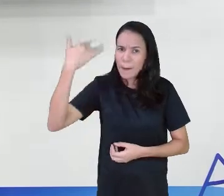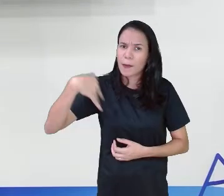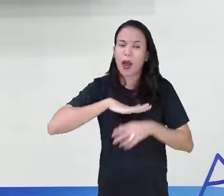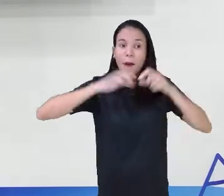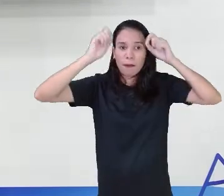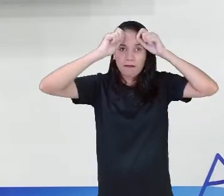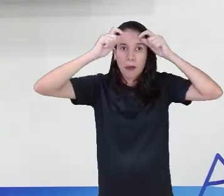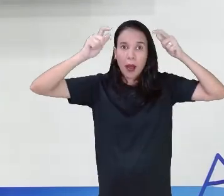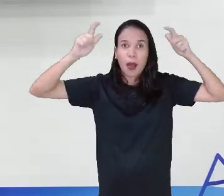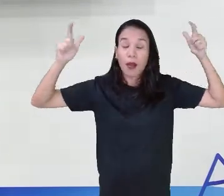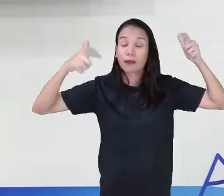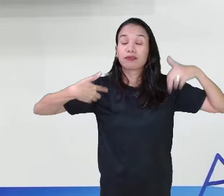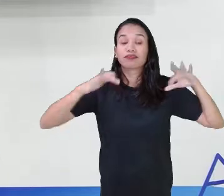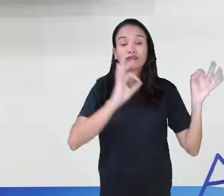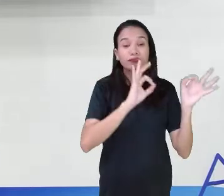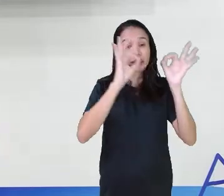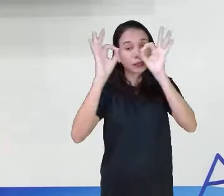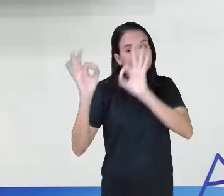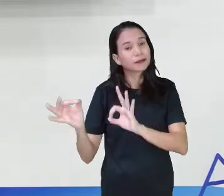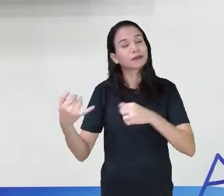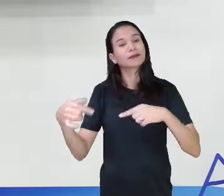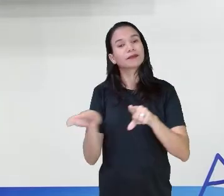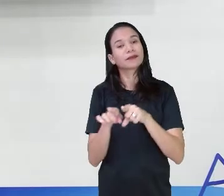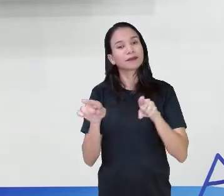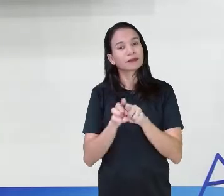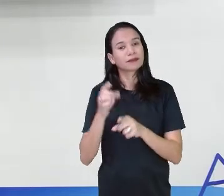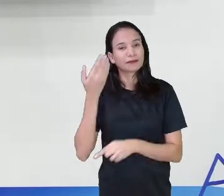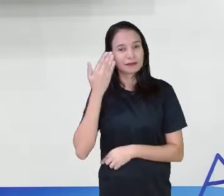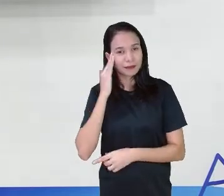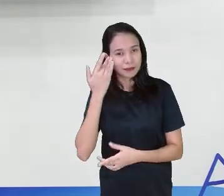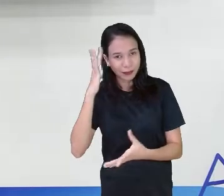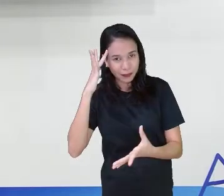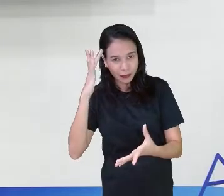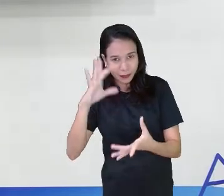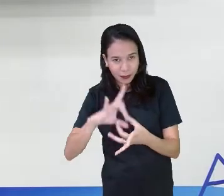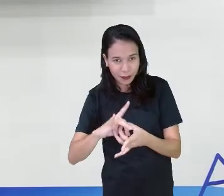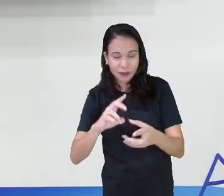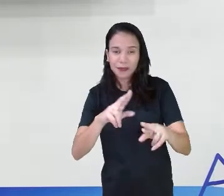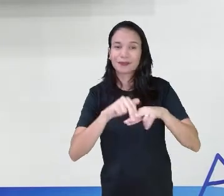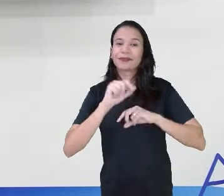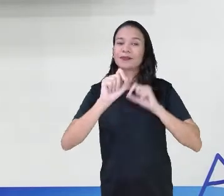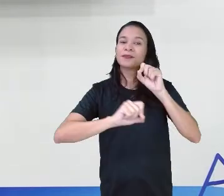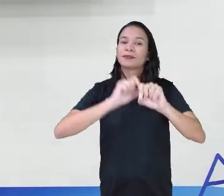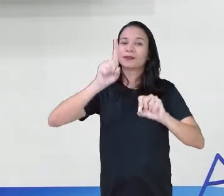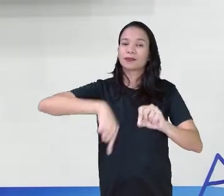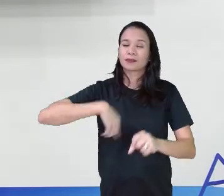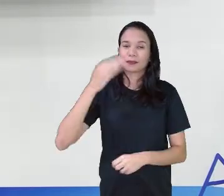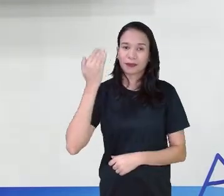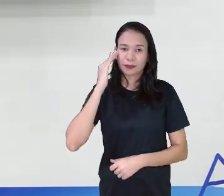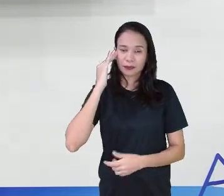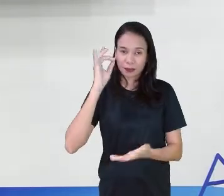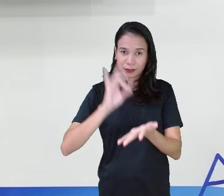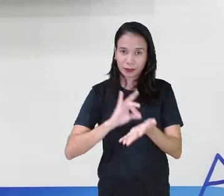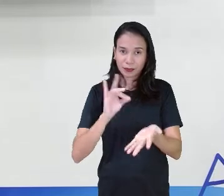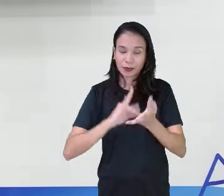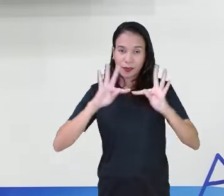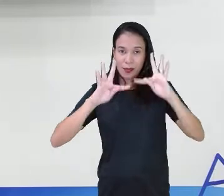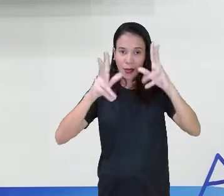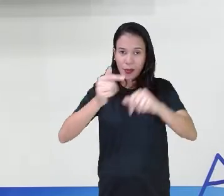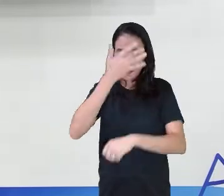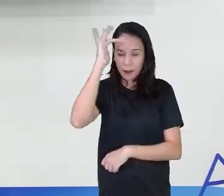possam assistir, acompanhar e compreender. Então, isso é que é importante aqui, todo